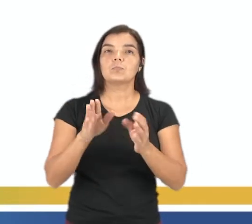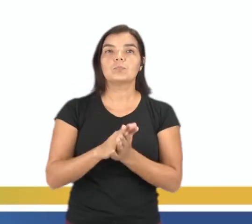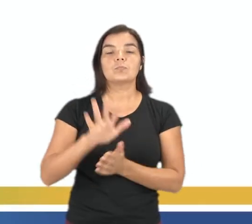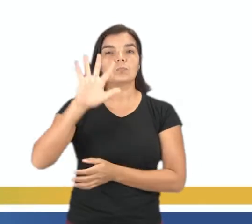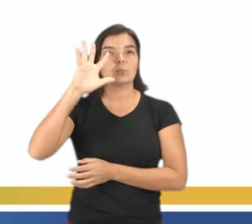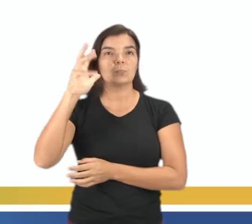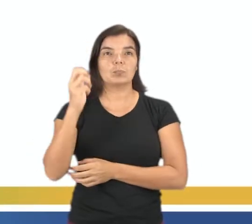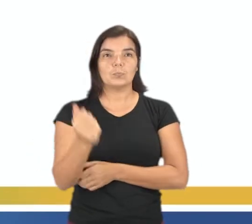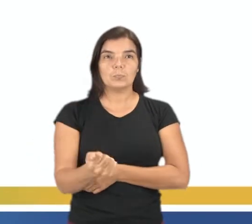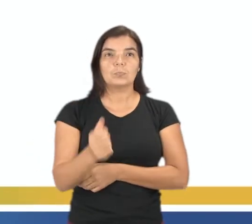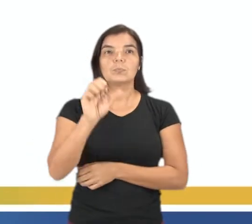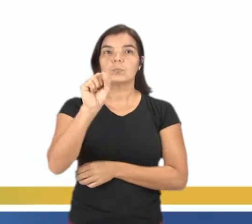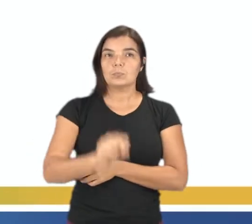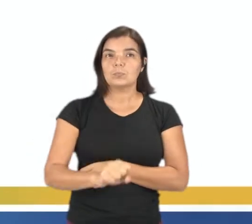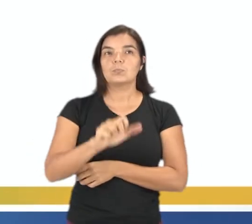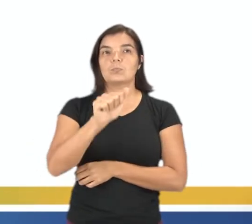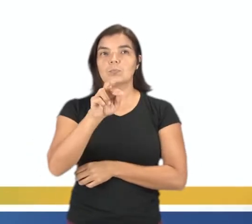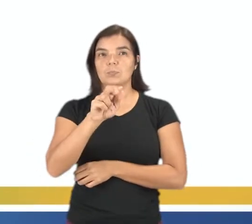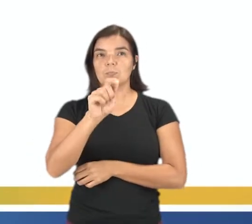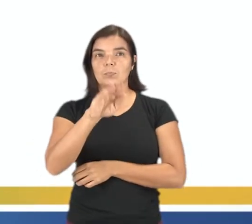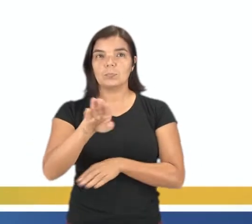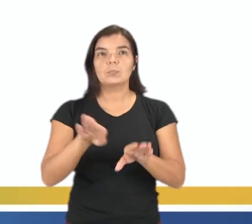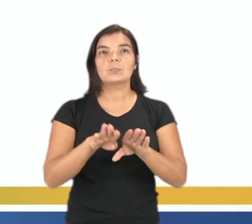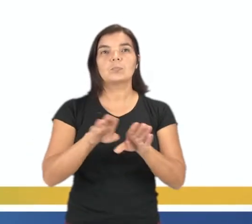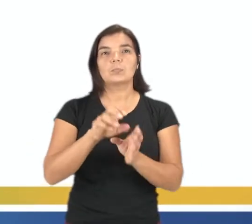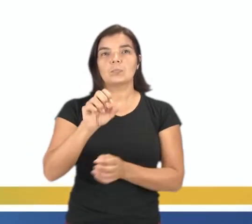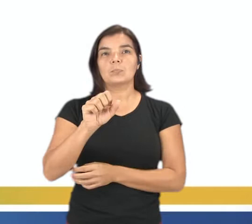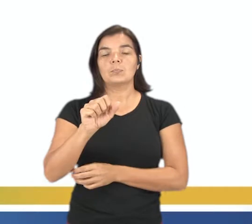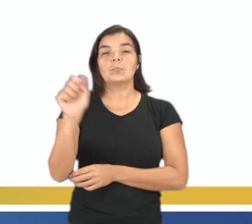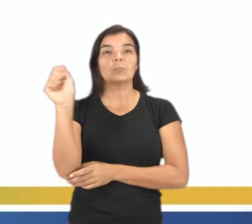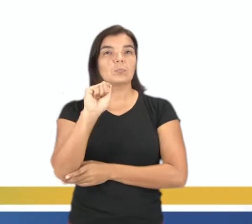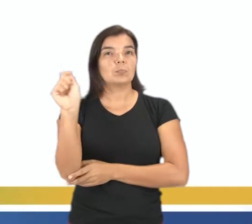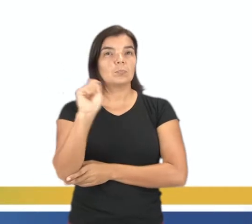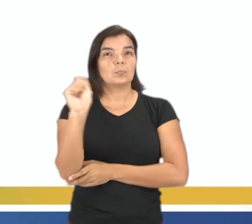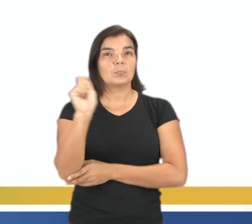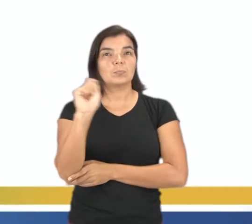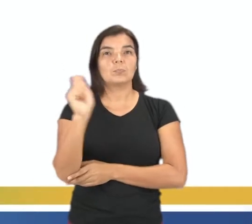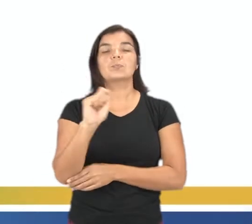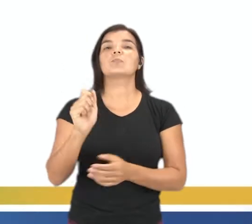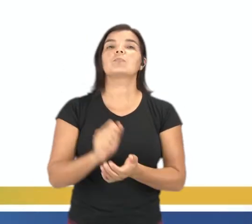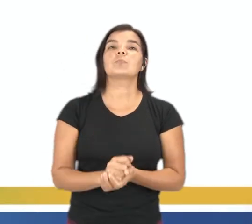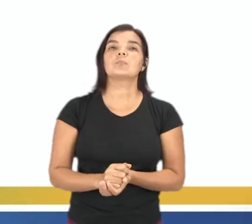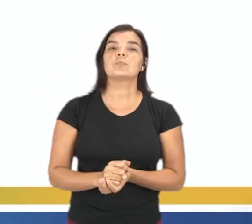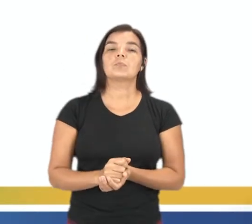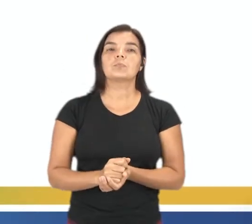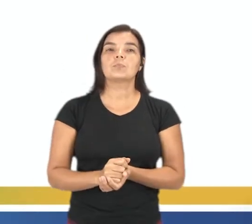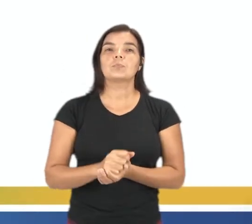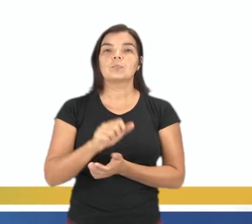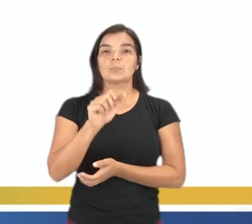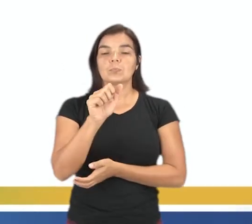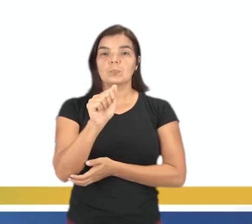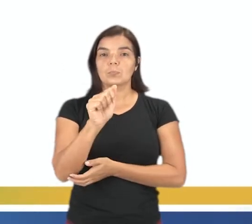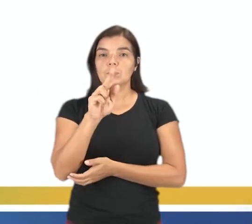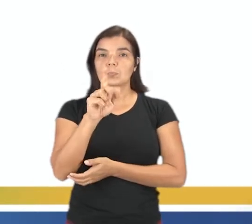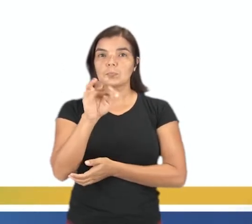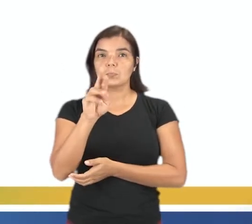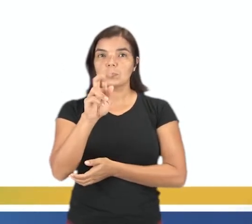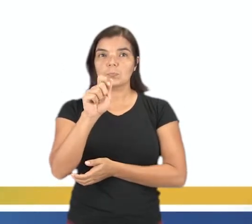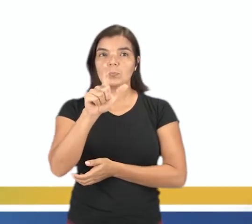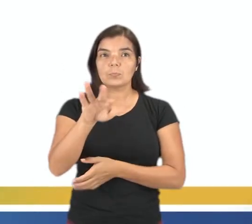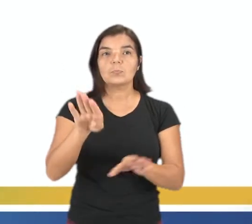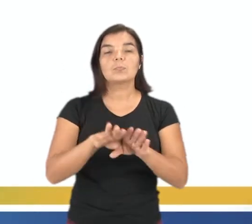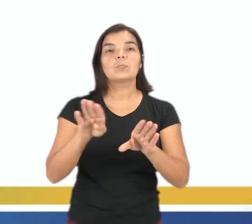África do Sul, Arábia Saudita, a Argentina, olha só, o nosso país vizinho também faz parte do grupo junto com a gente,